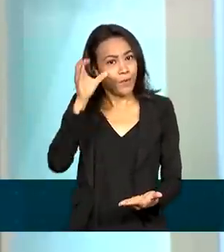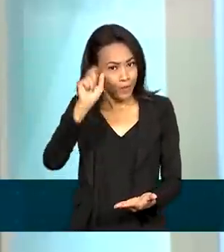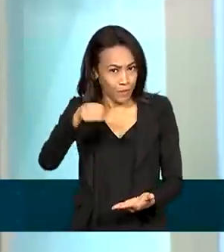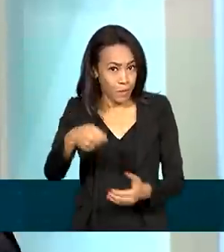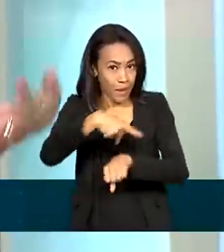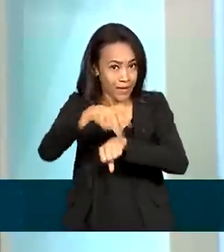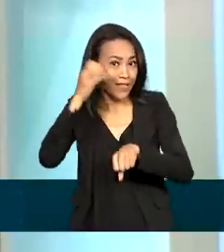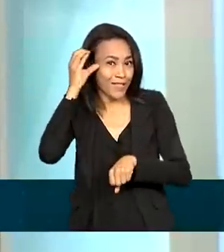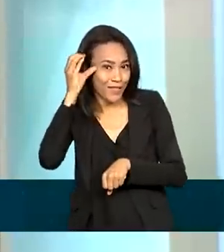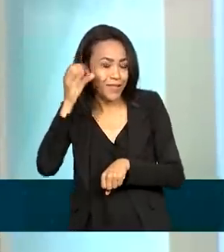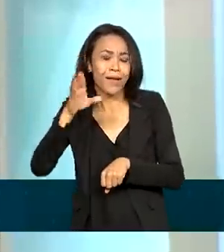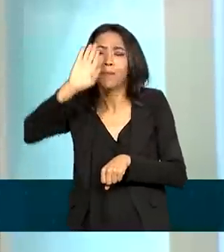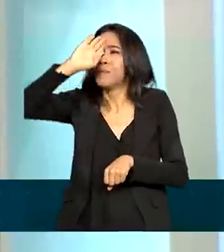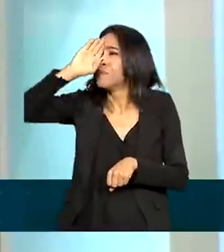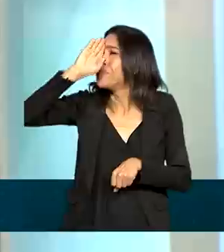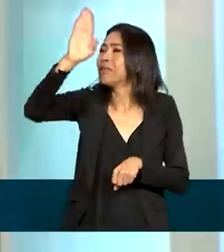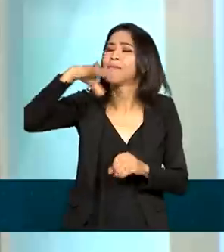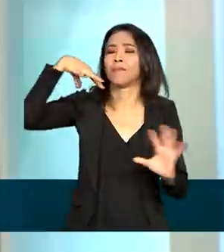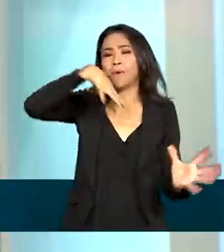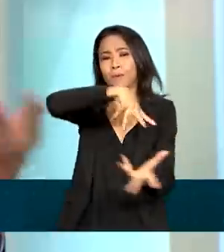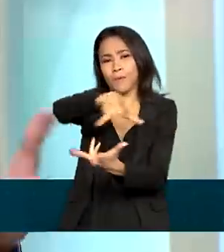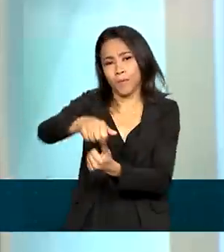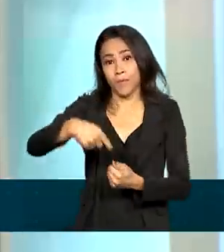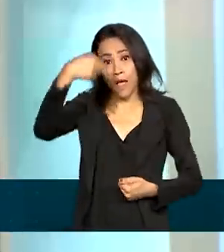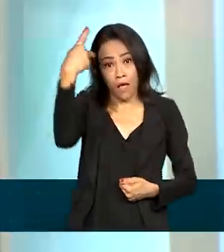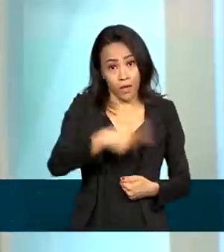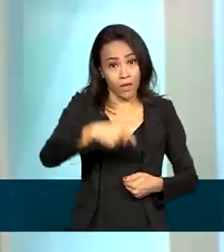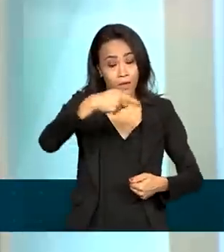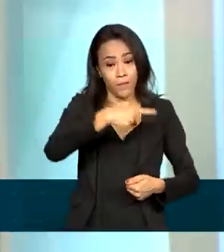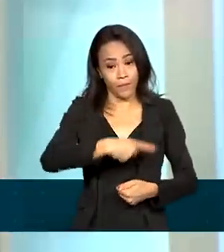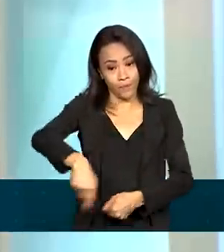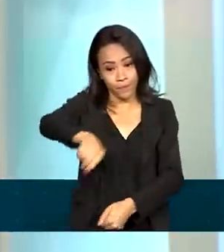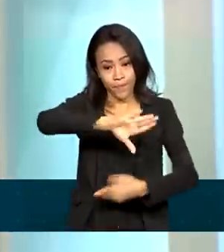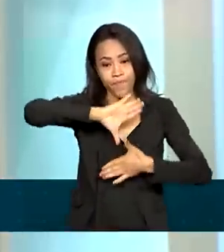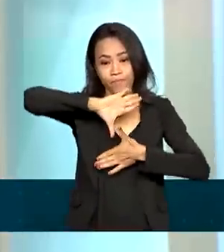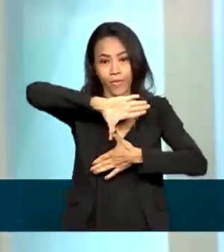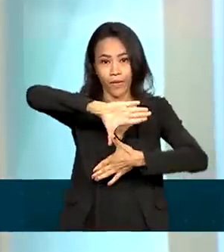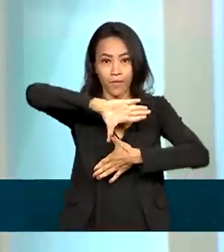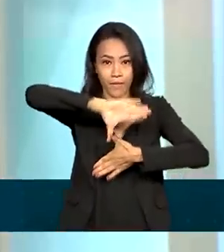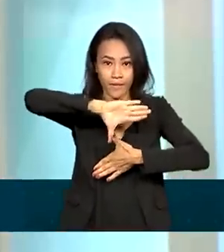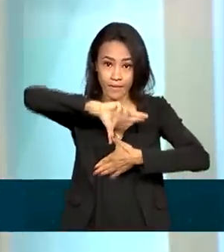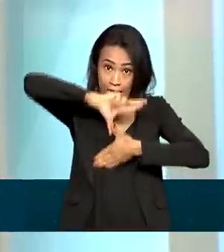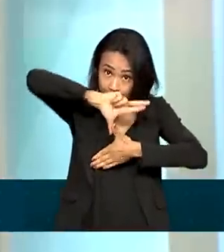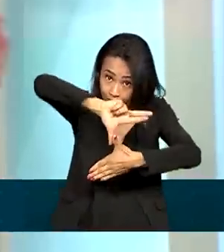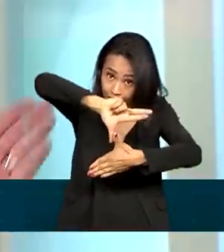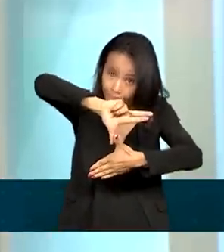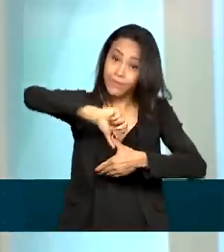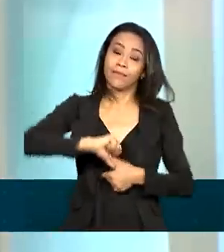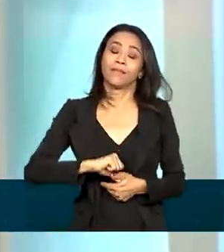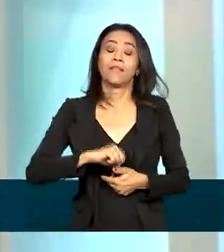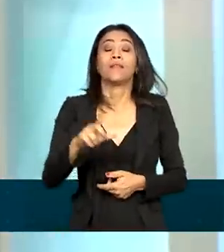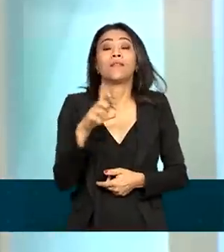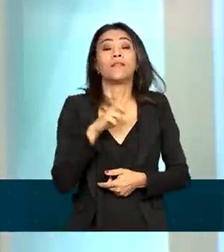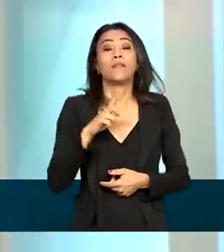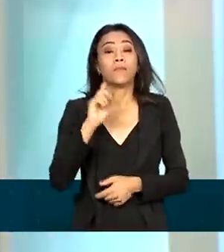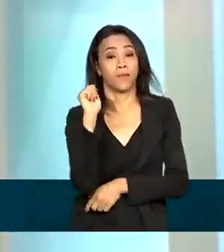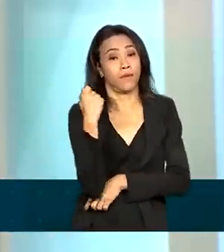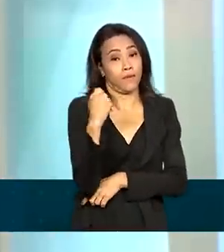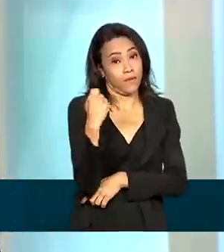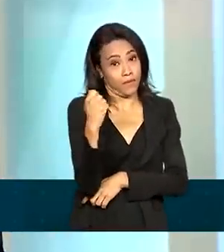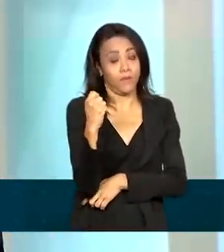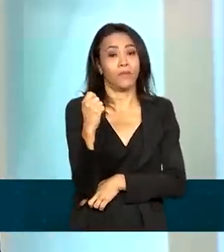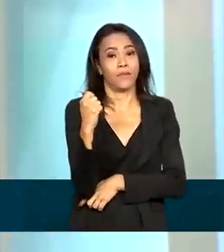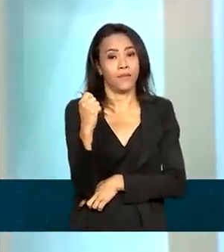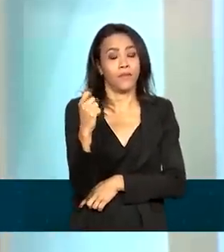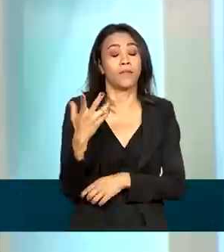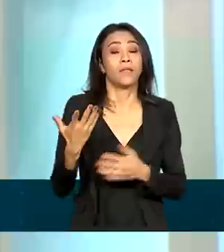comercial no mundo todo e nas Américas aqui na próximo de nós na América Latina é nós temos então a Argentina não